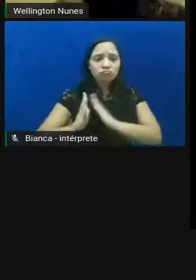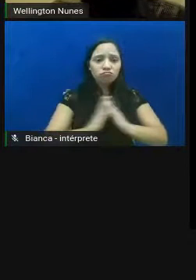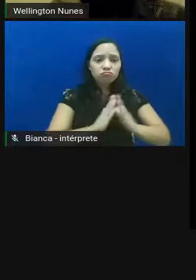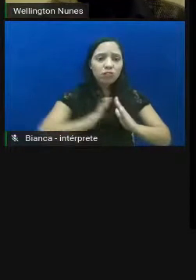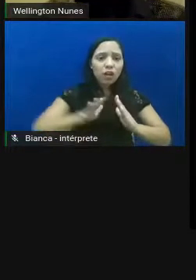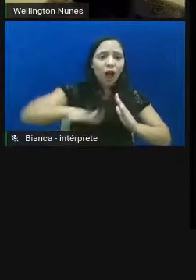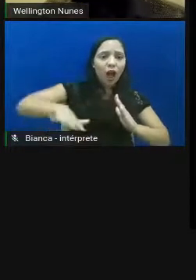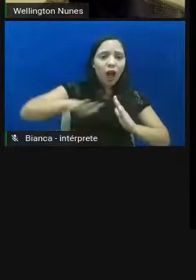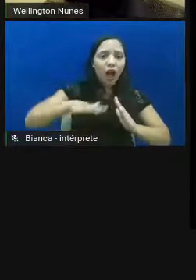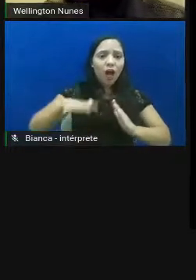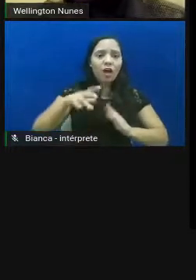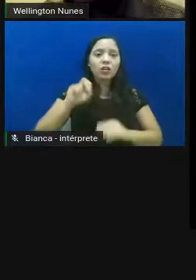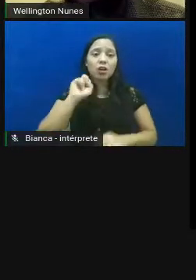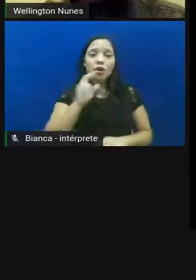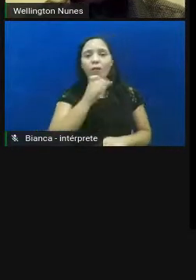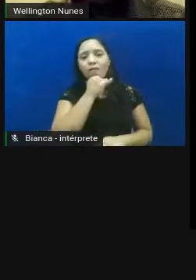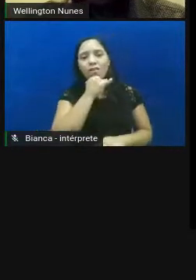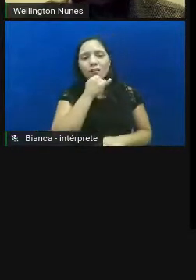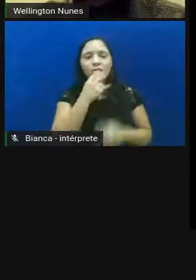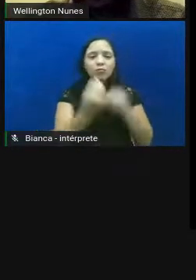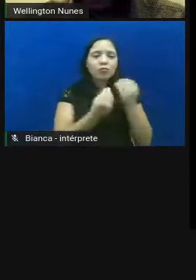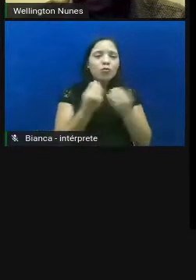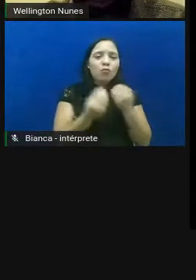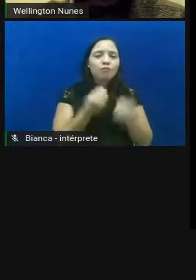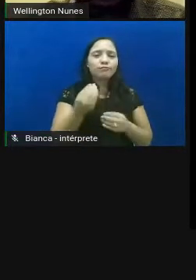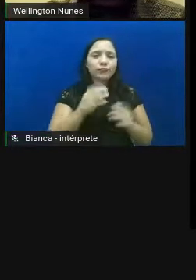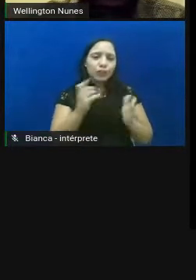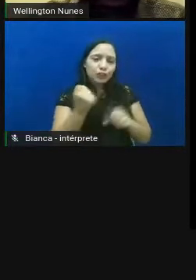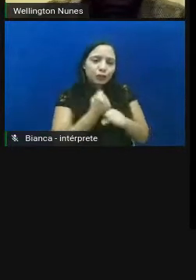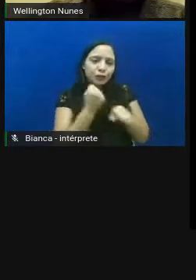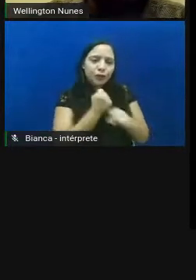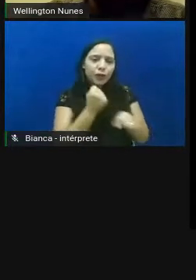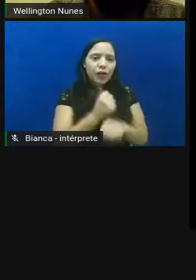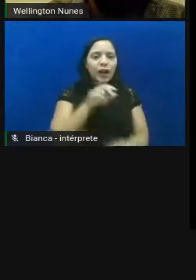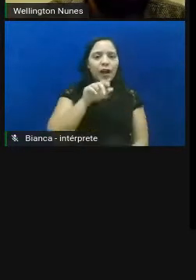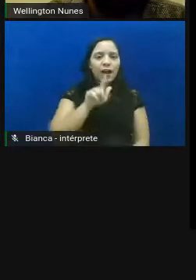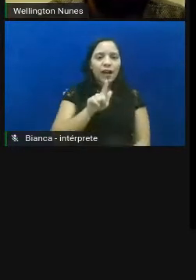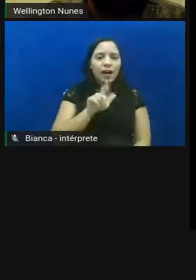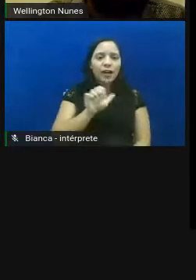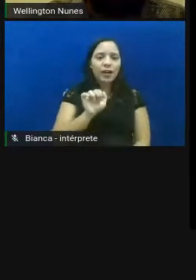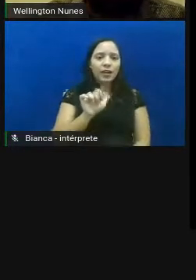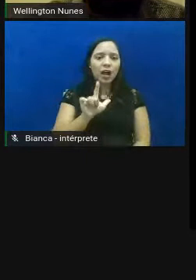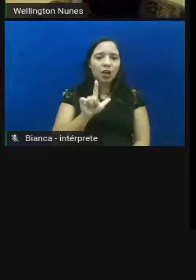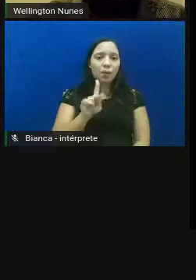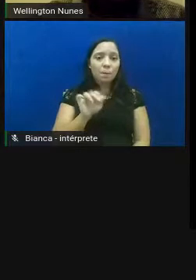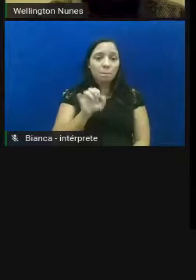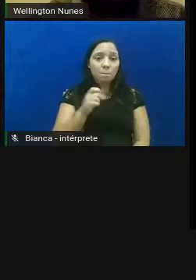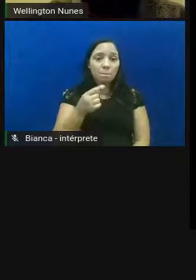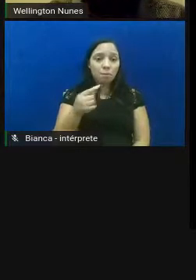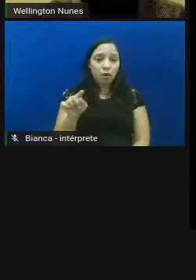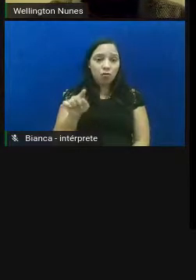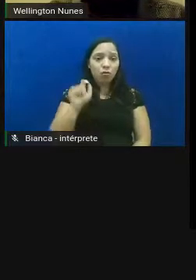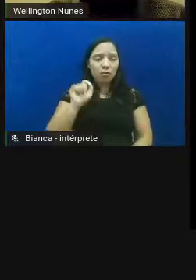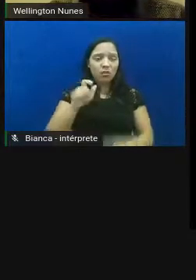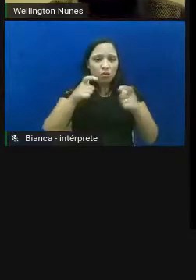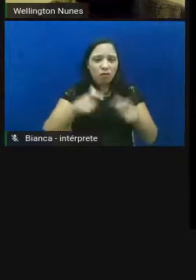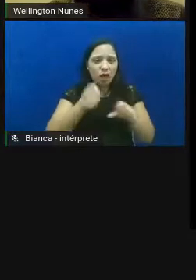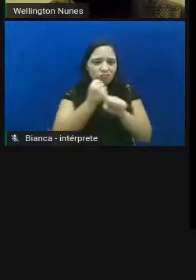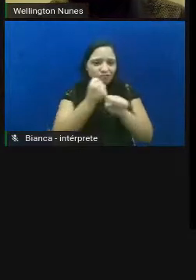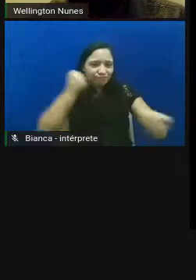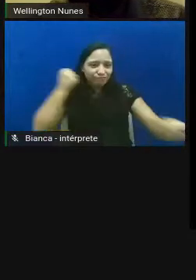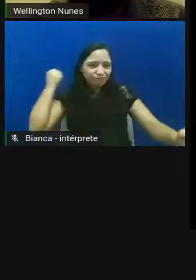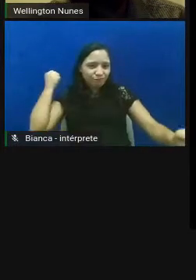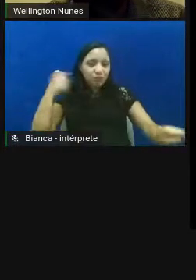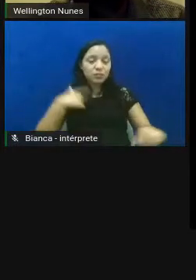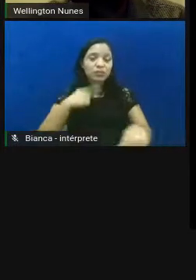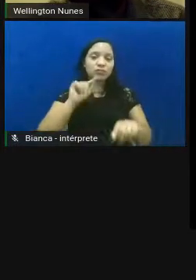acompanhamento da construção de um galpão, né, de uma obra. A imagem mais à esquerda, antes da construção, e